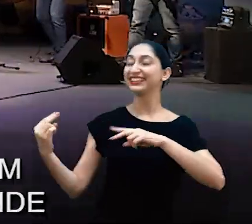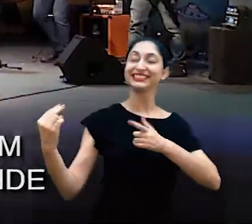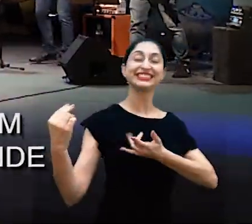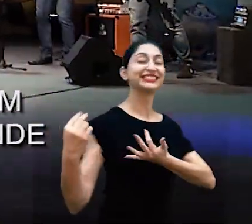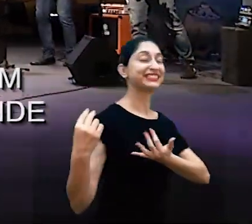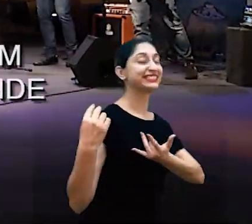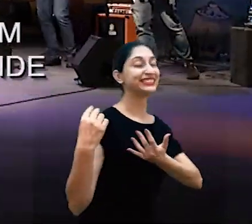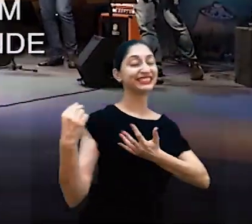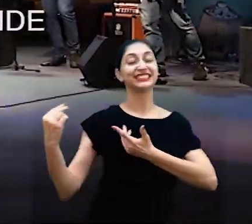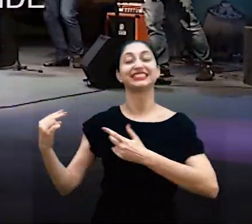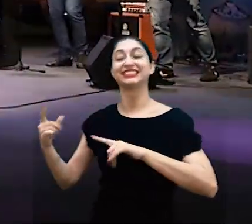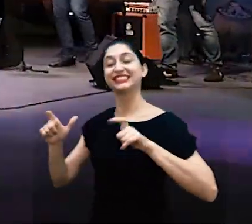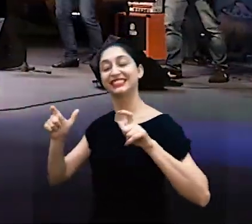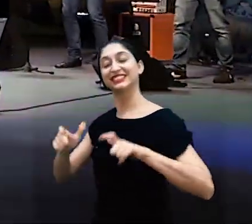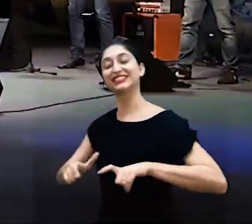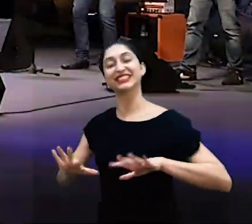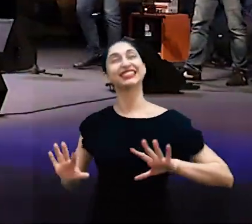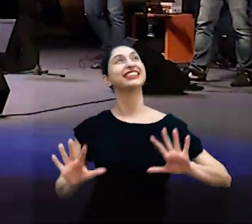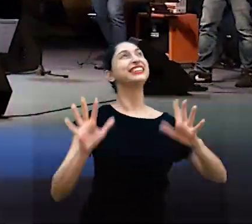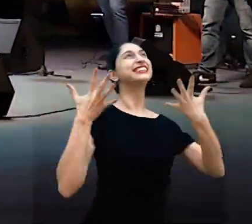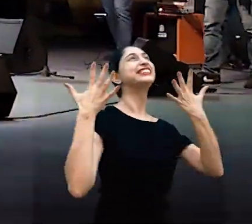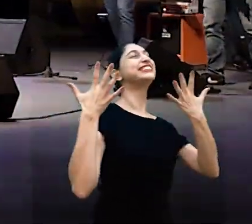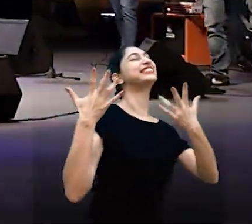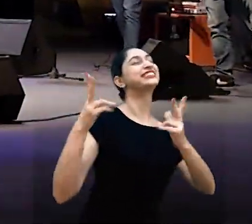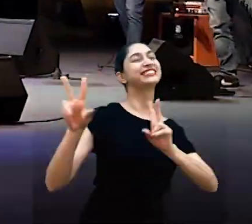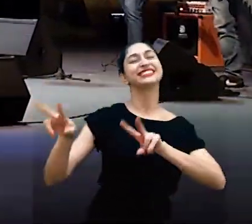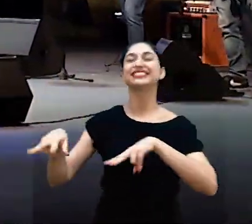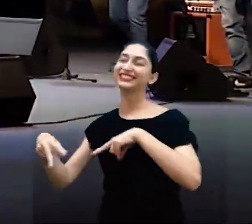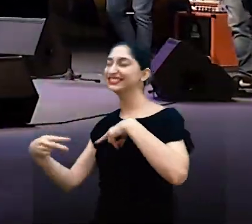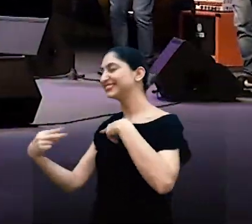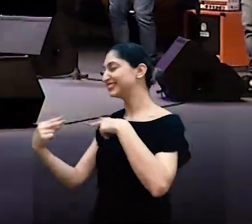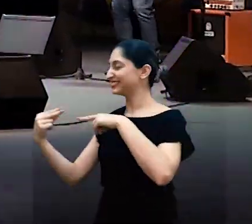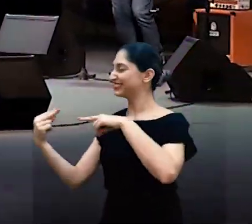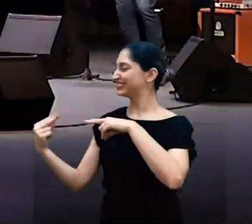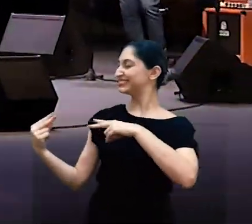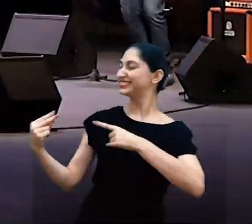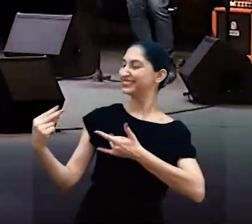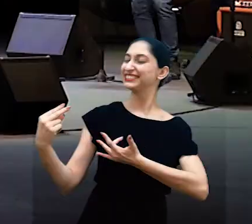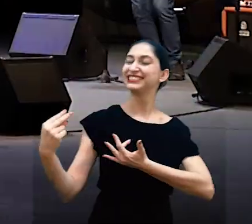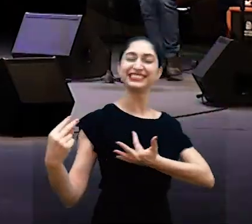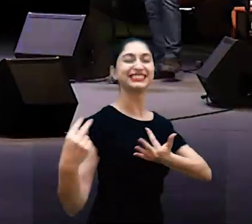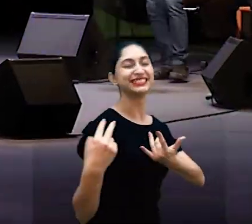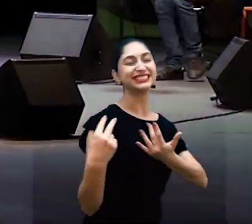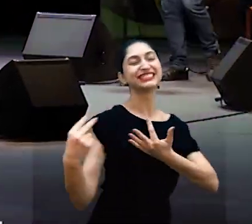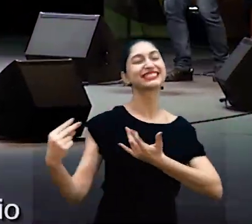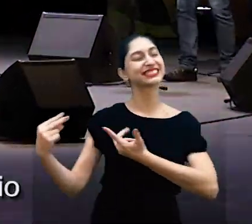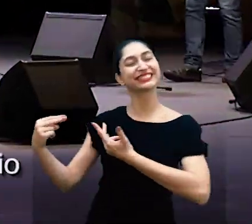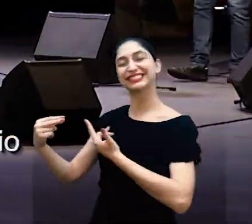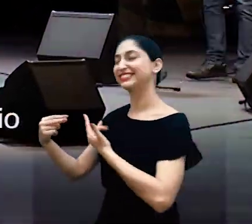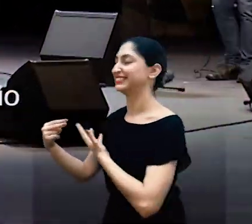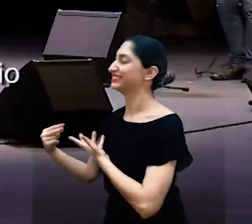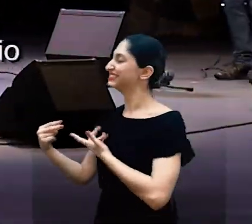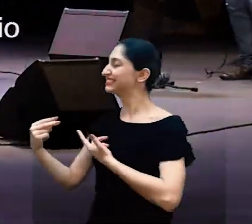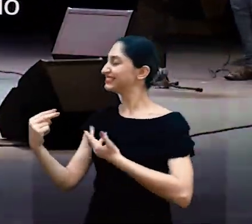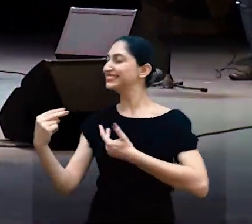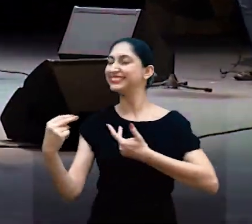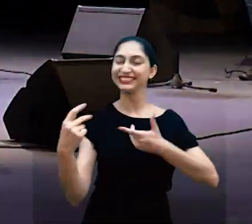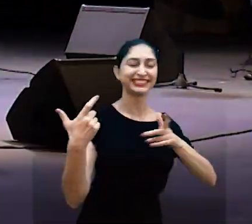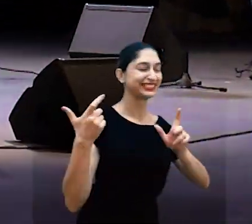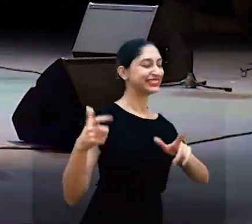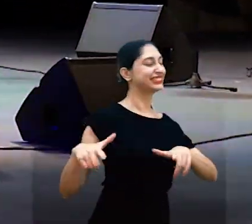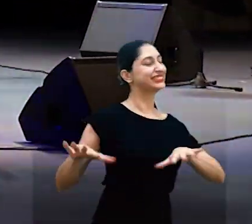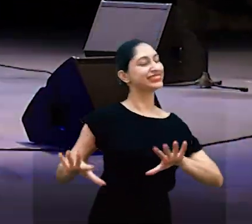coração. É. E no terreiro, o teu olhar incendia o meu coração. E